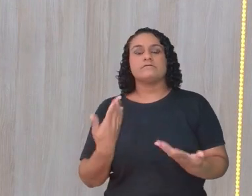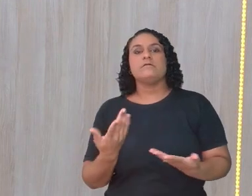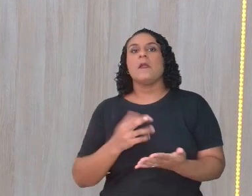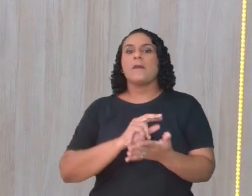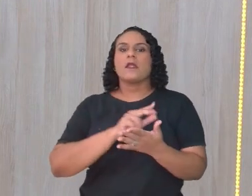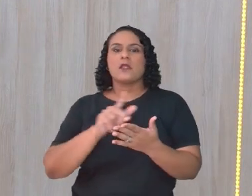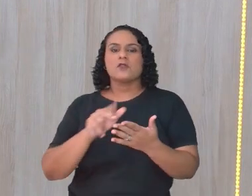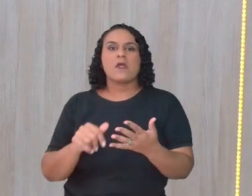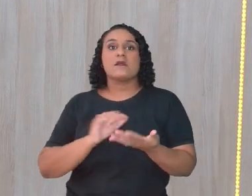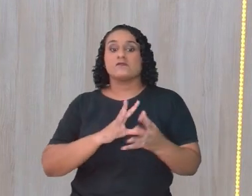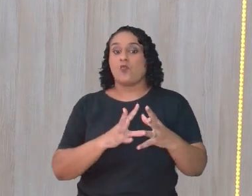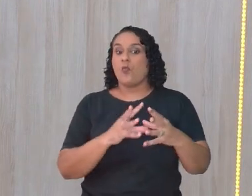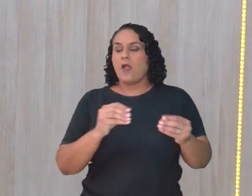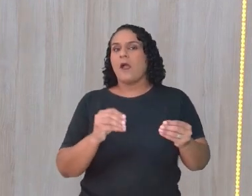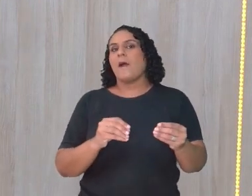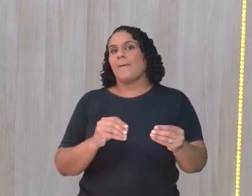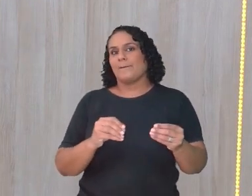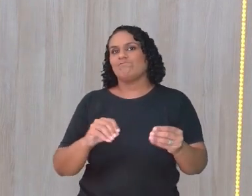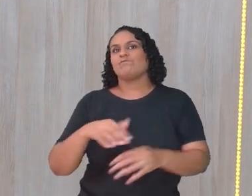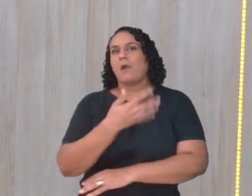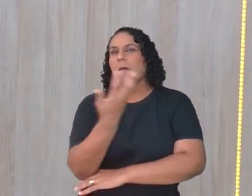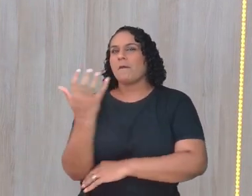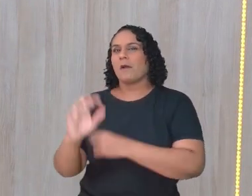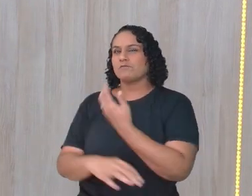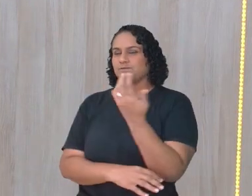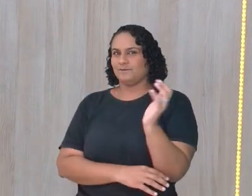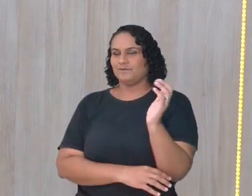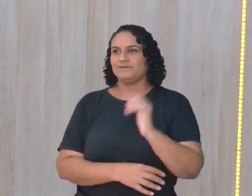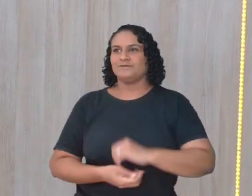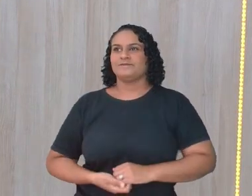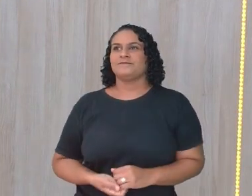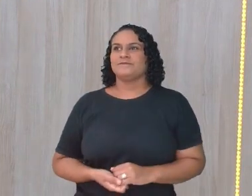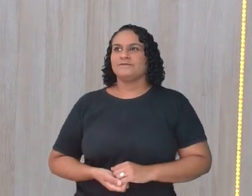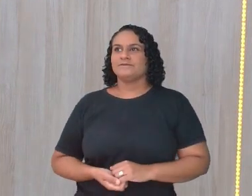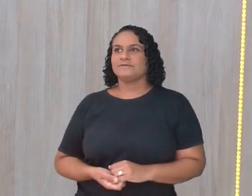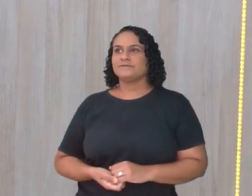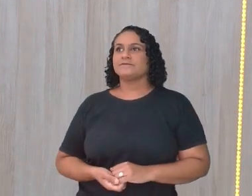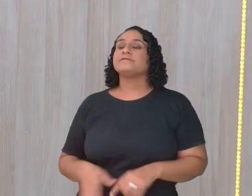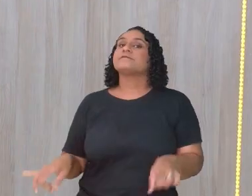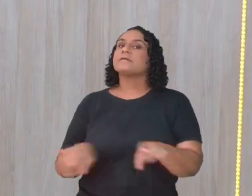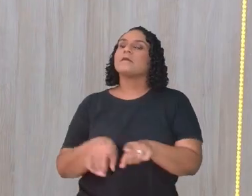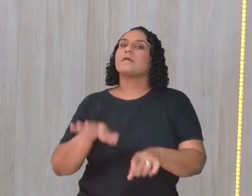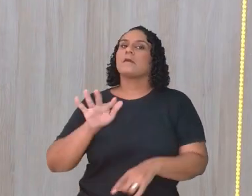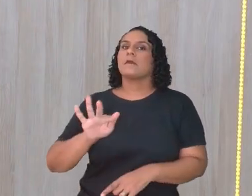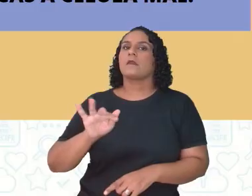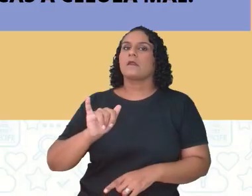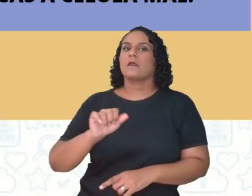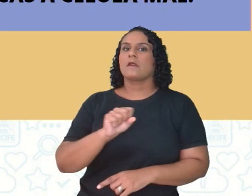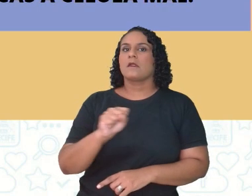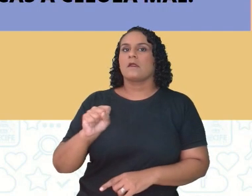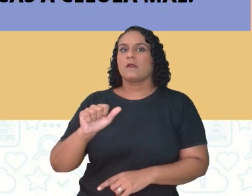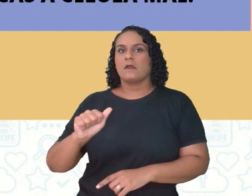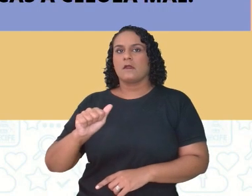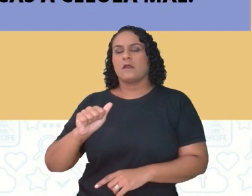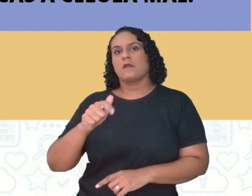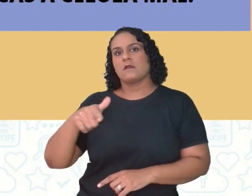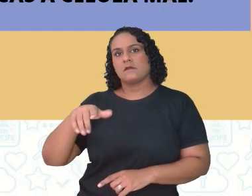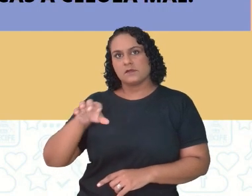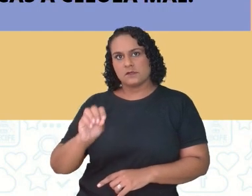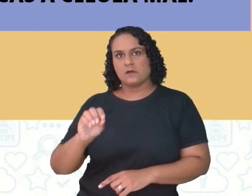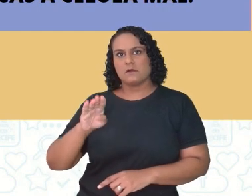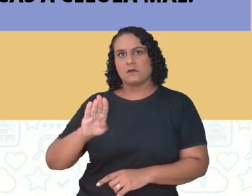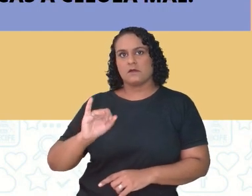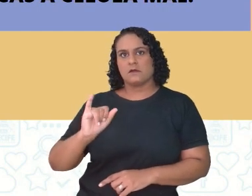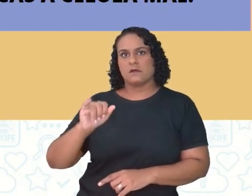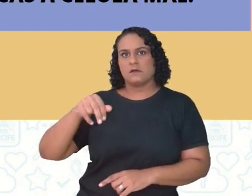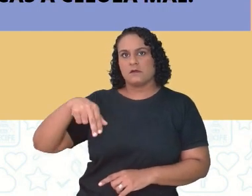fique extinta no nosso meio ambiente. E temos aqui a fissão binária. Mas o que é a